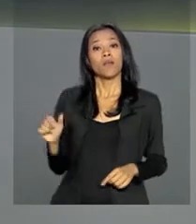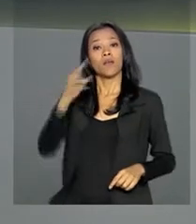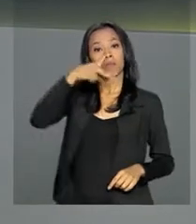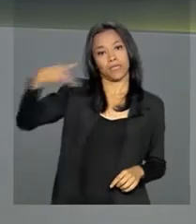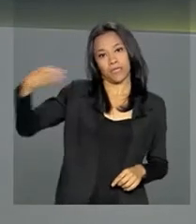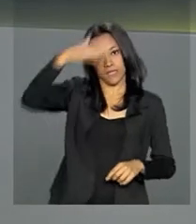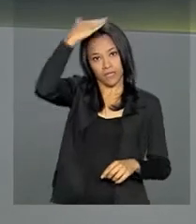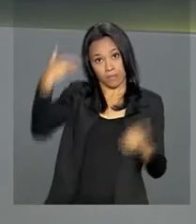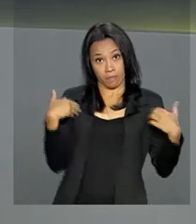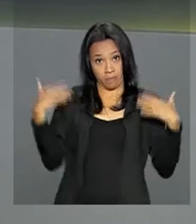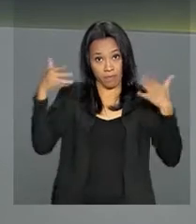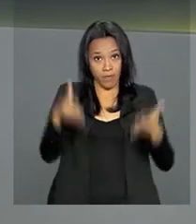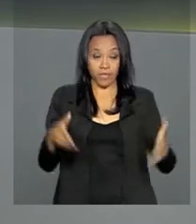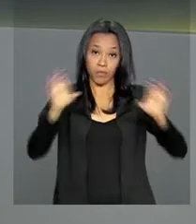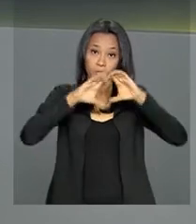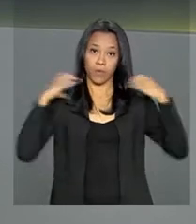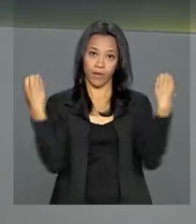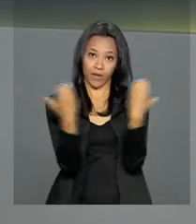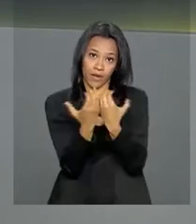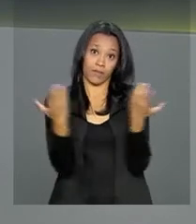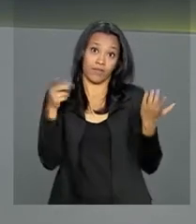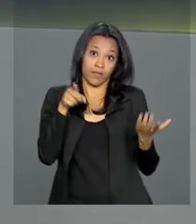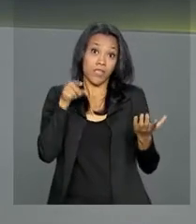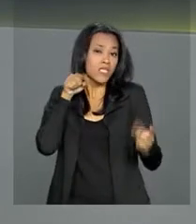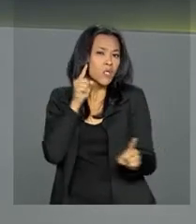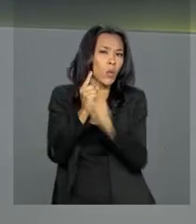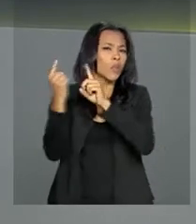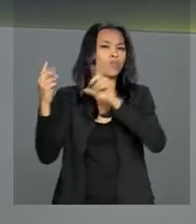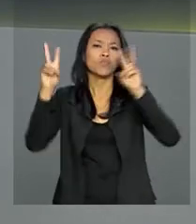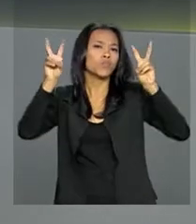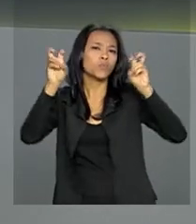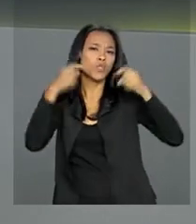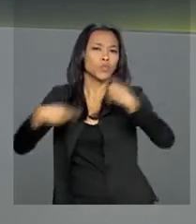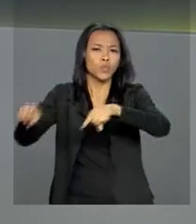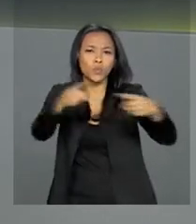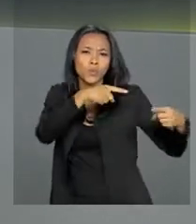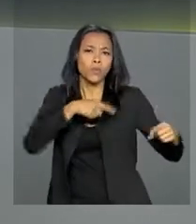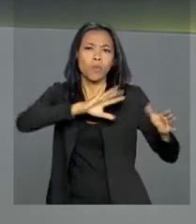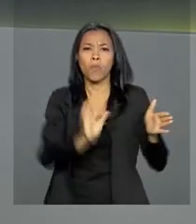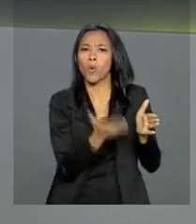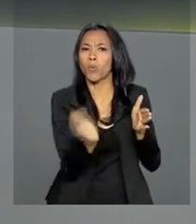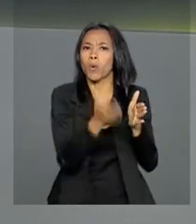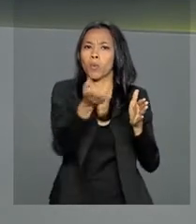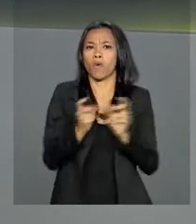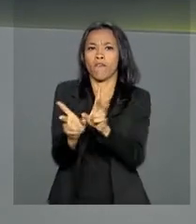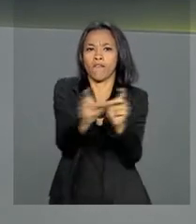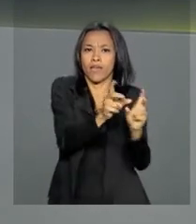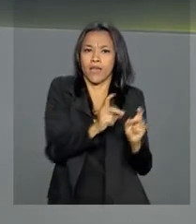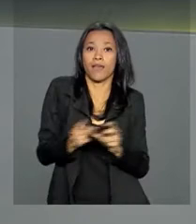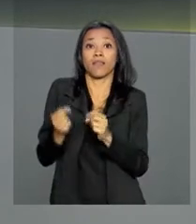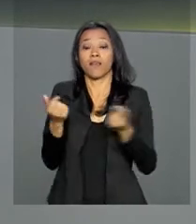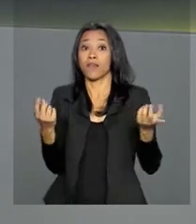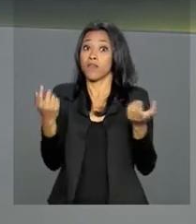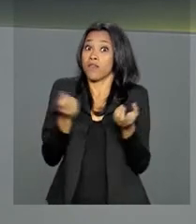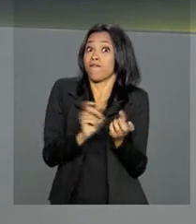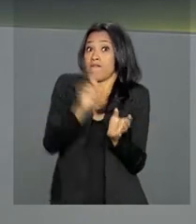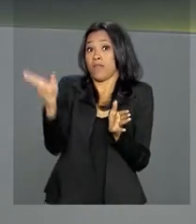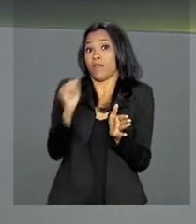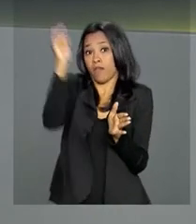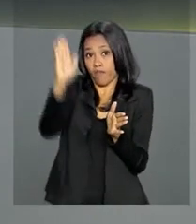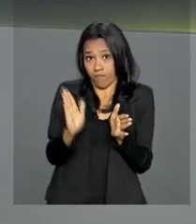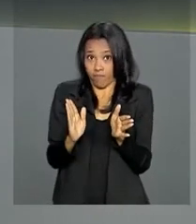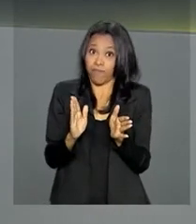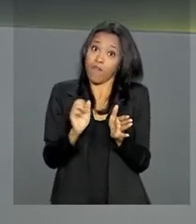hoje do Congresso Aço Brasil. O encontro discute produção, comercialização e competitividade internacional do Brasil.